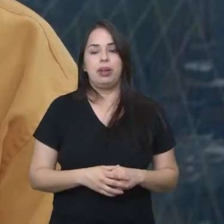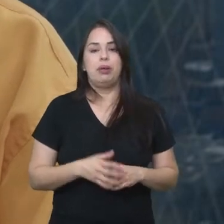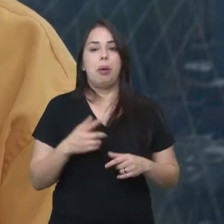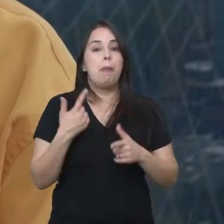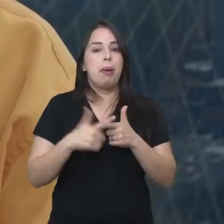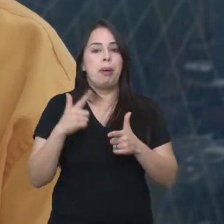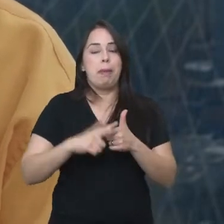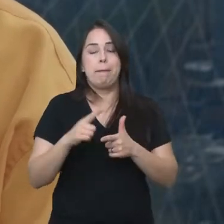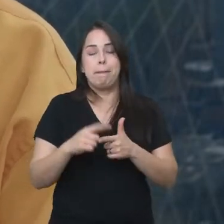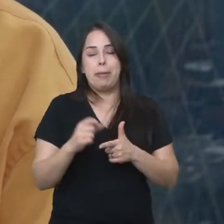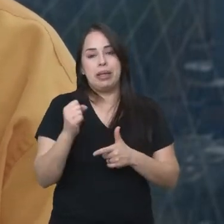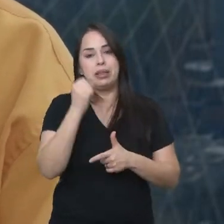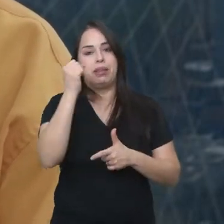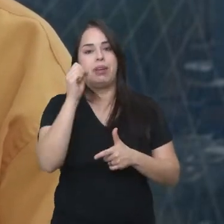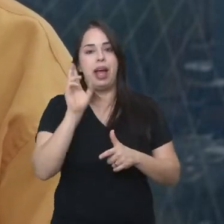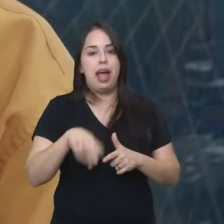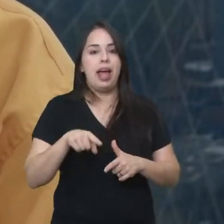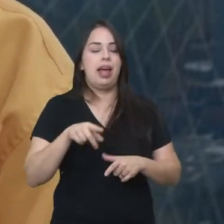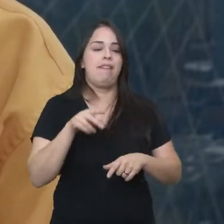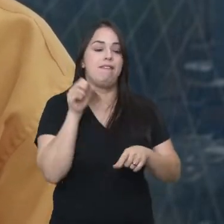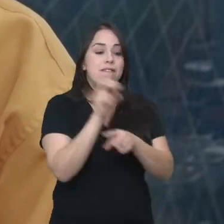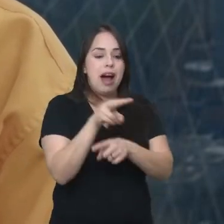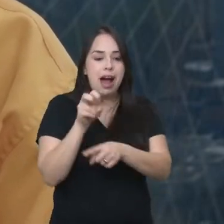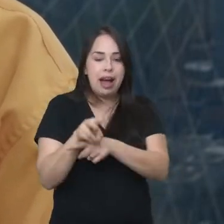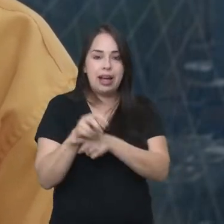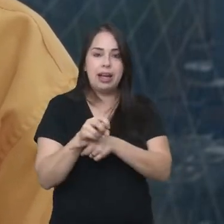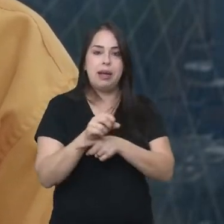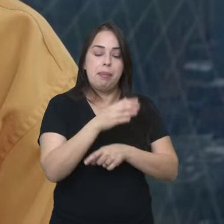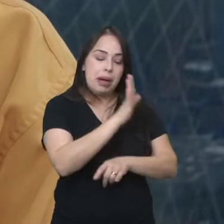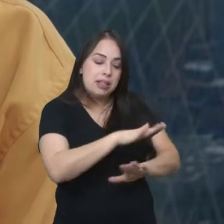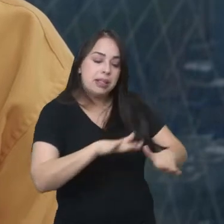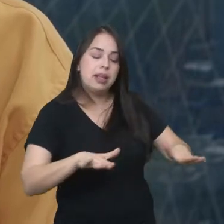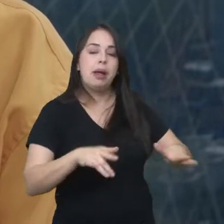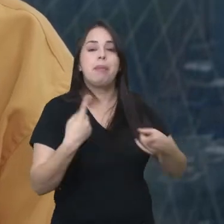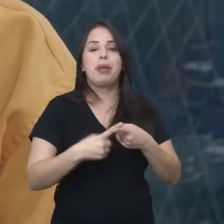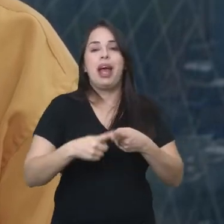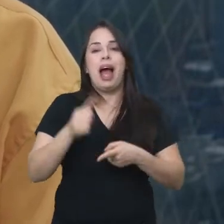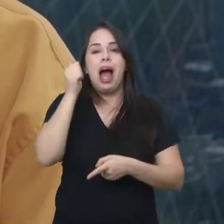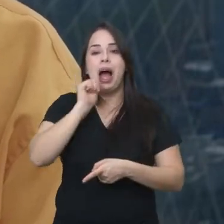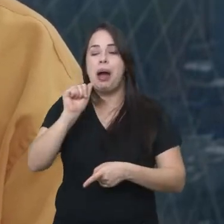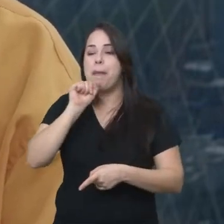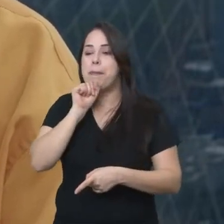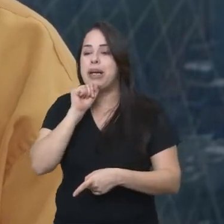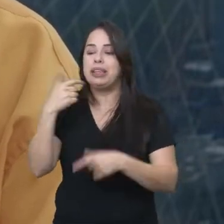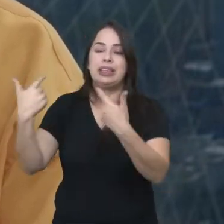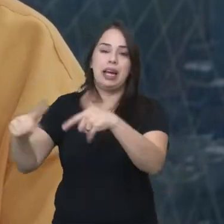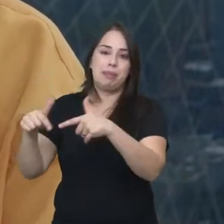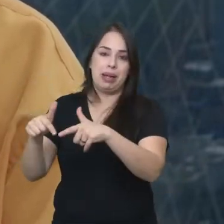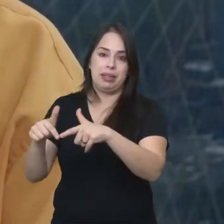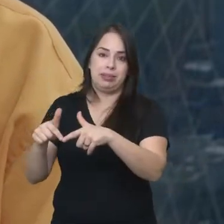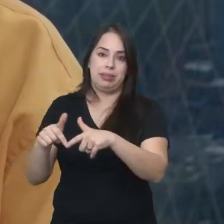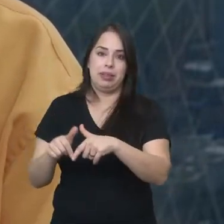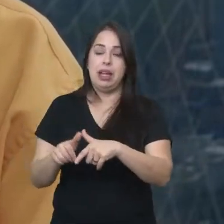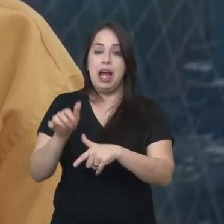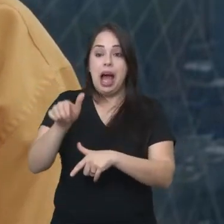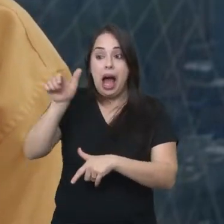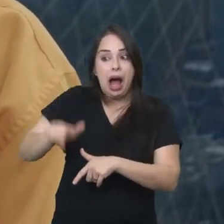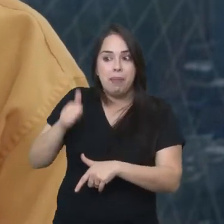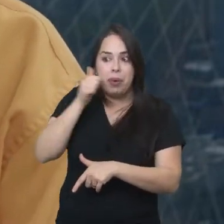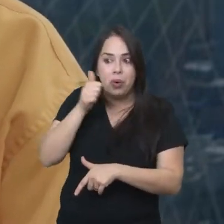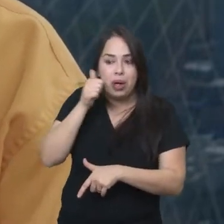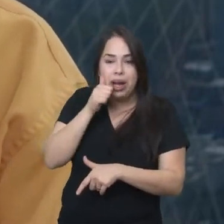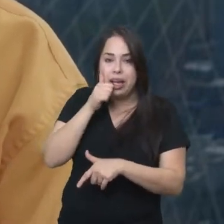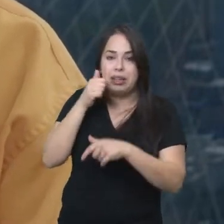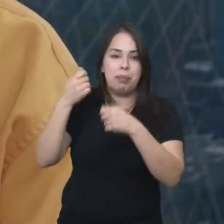crianças, né, que necessitam estar inseridas por conta da mãe trabalhadora. Aquelas que não precisam trabalhar, que